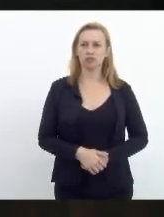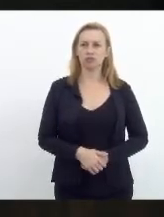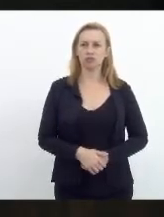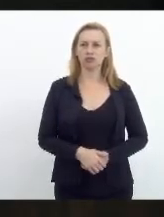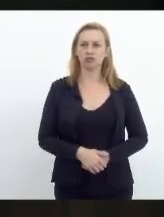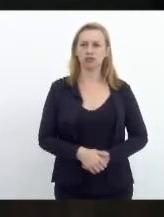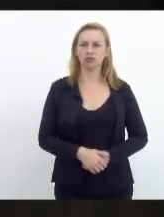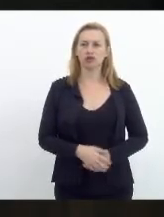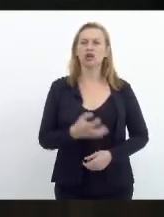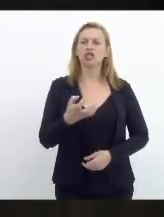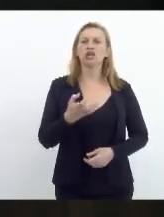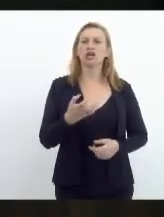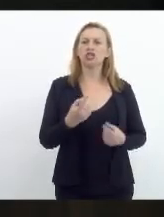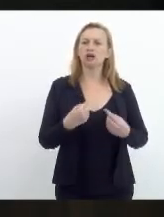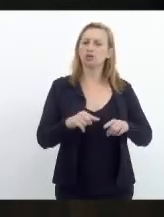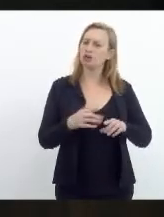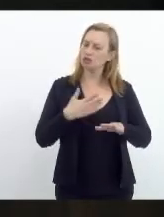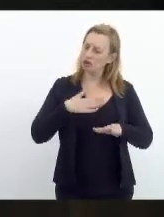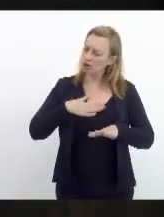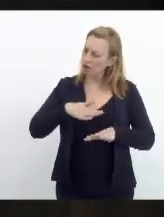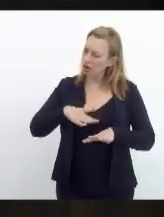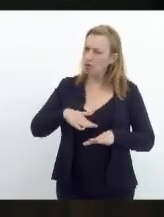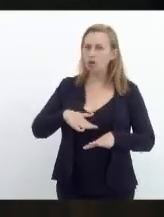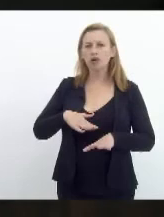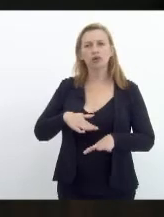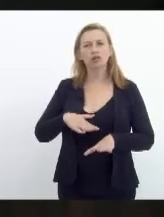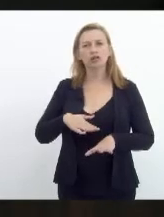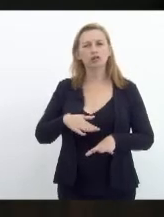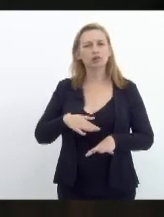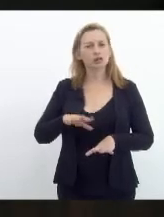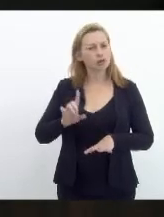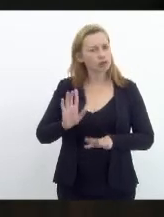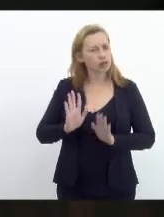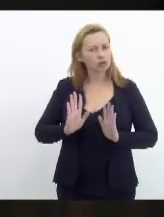queriam dar uma enquadrada. Eu falei, opa, aqui não.